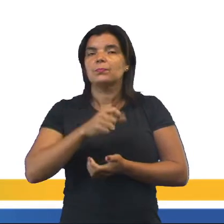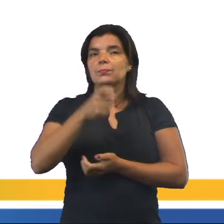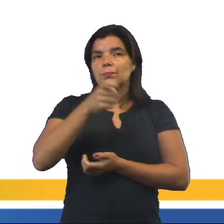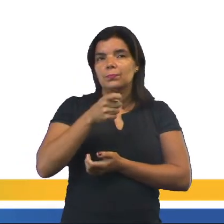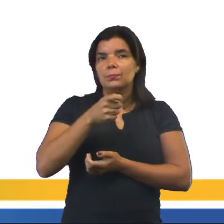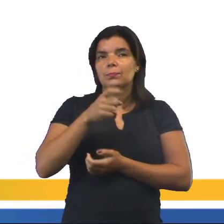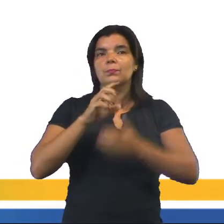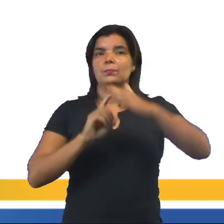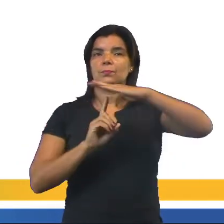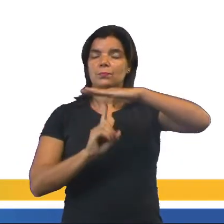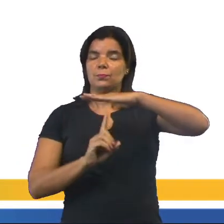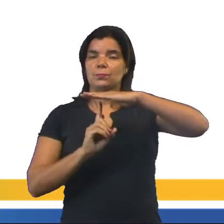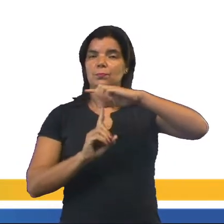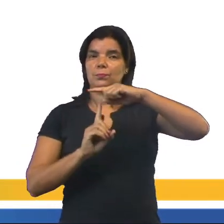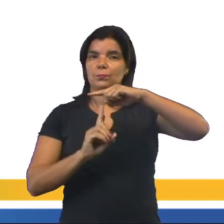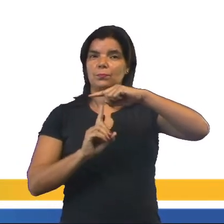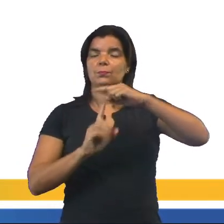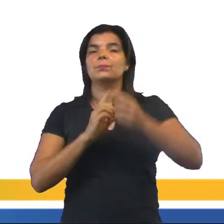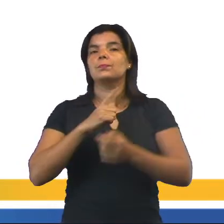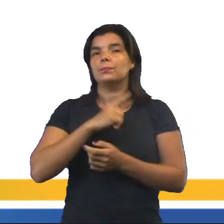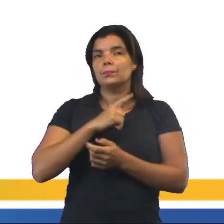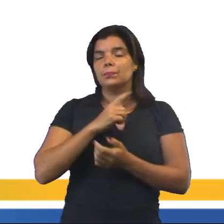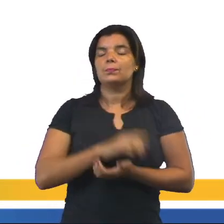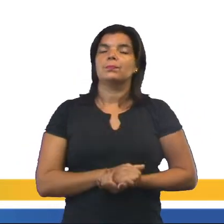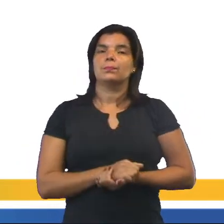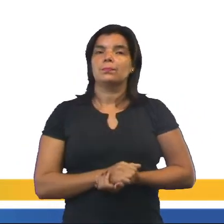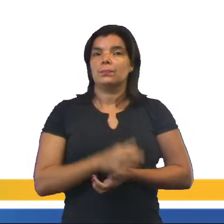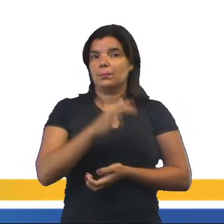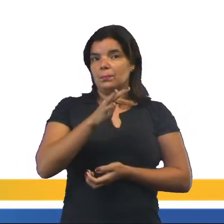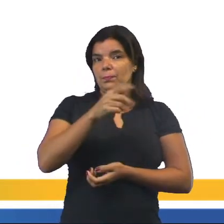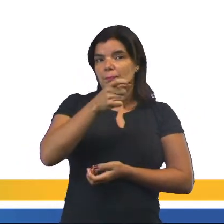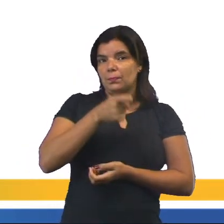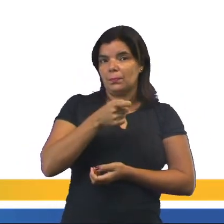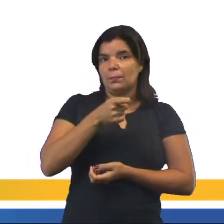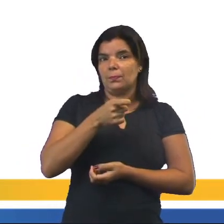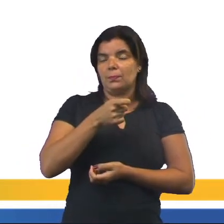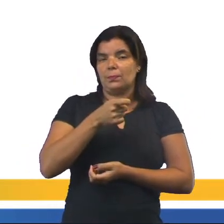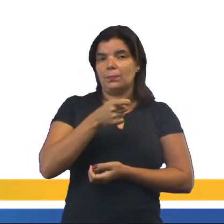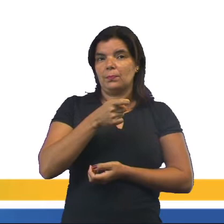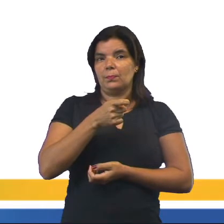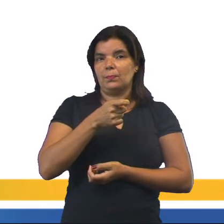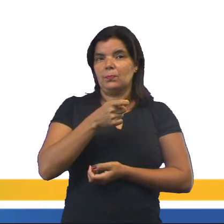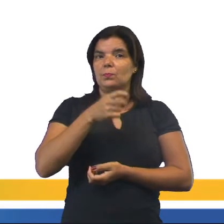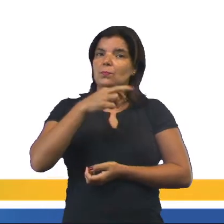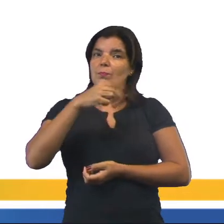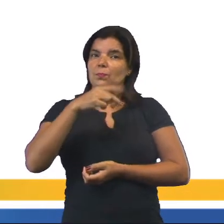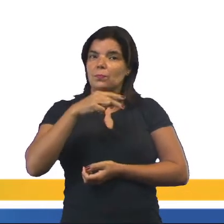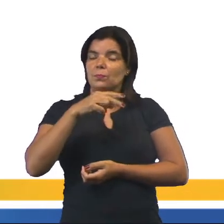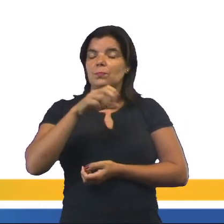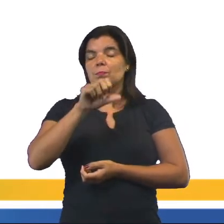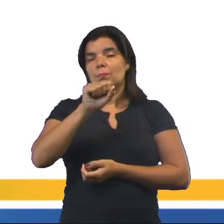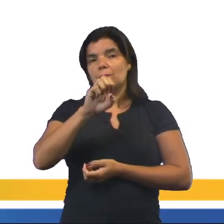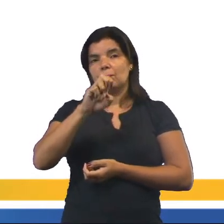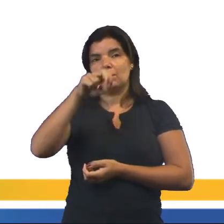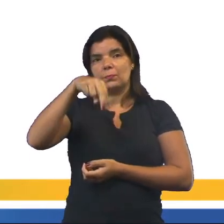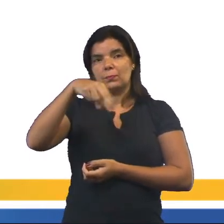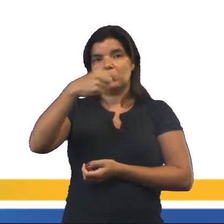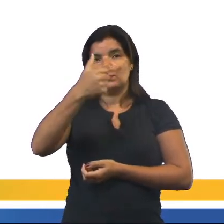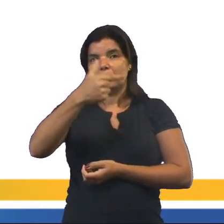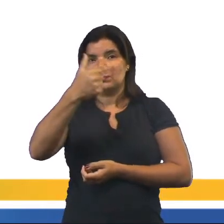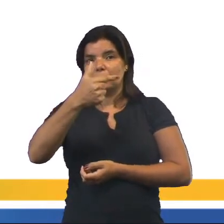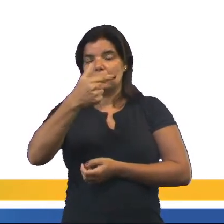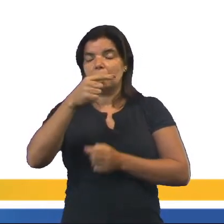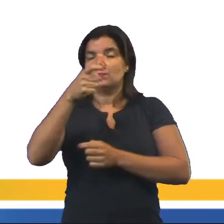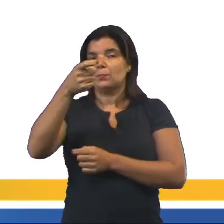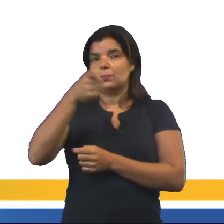quadrado de x, do denominador, teremos o meu f de x, tá? Que é igual